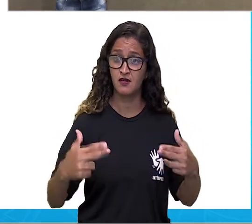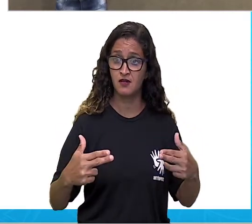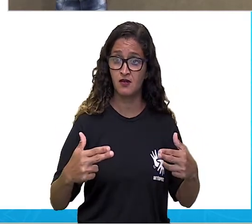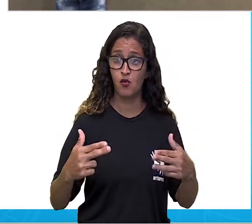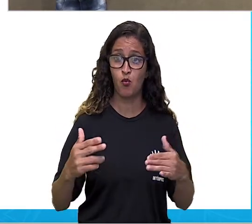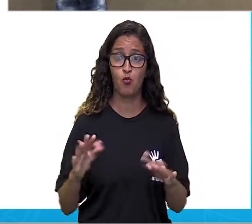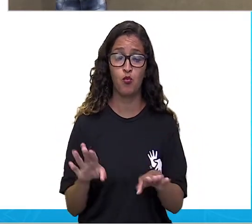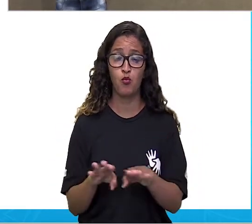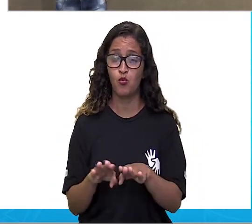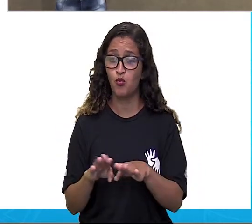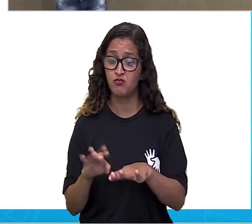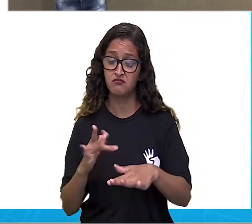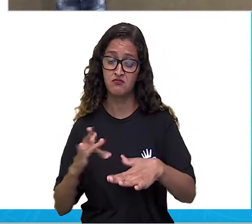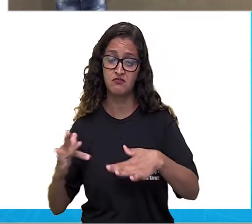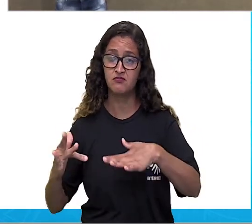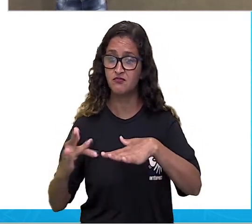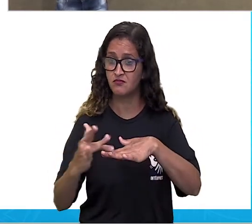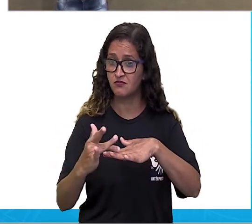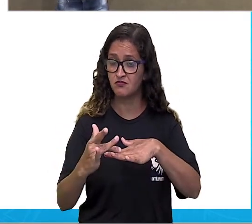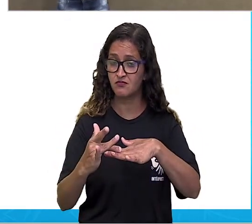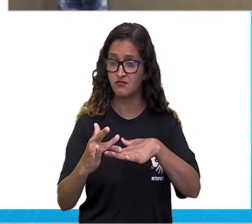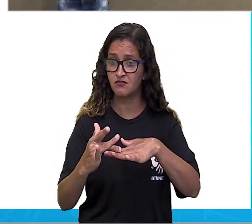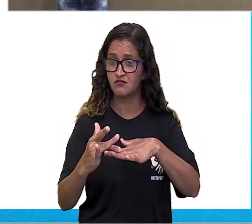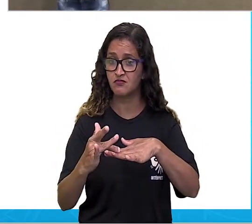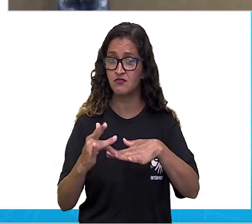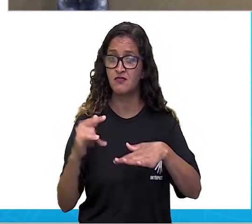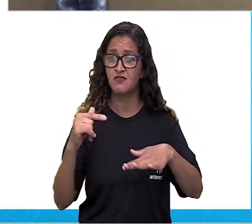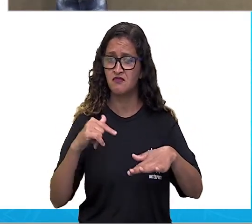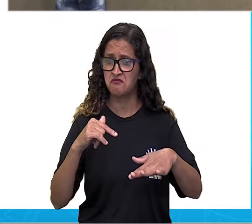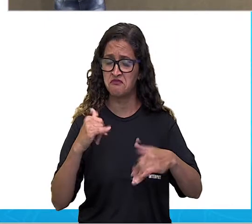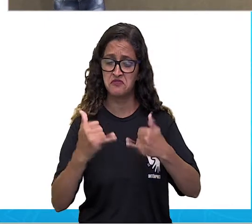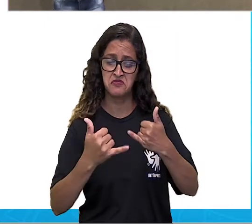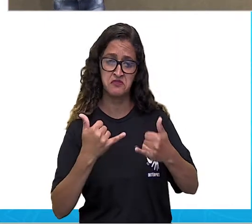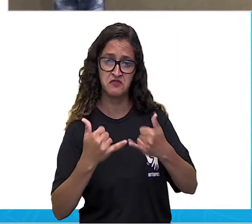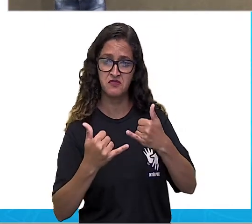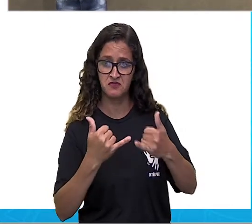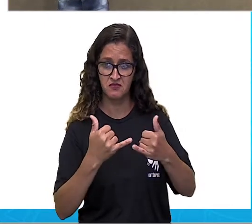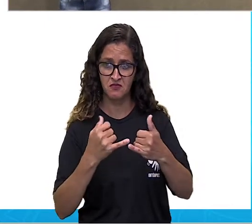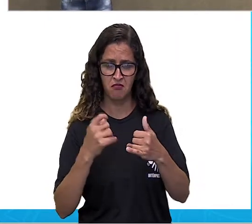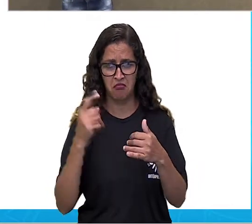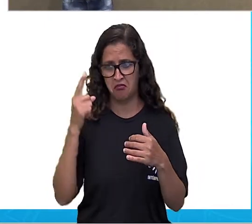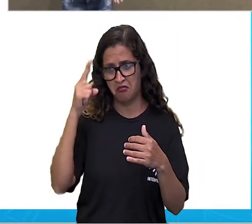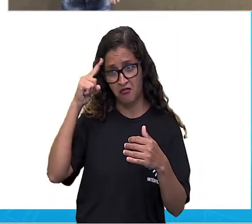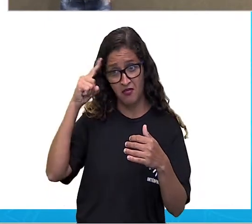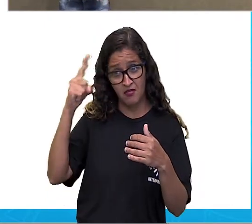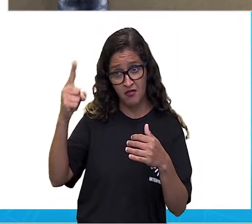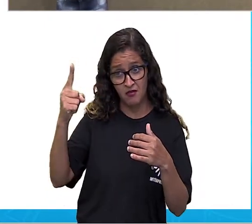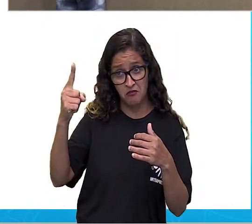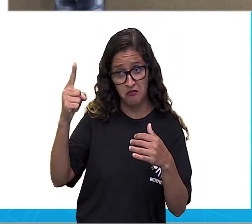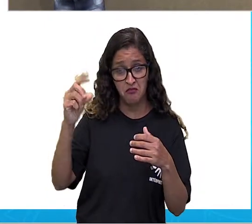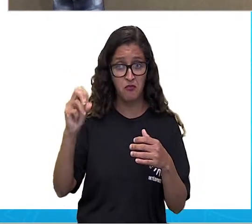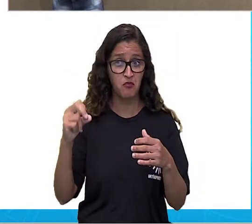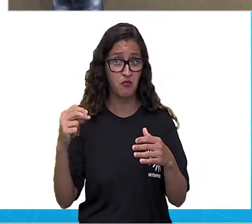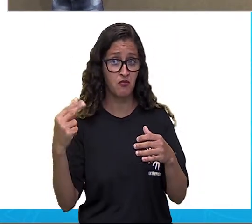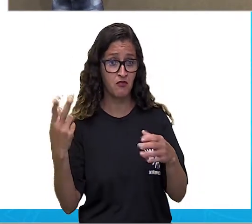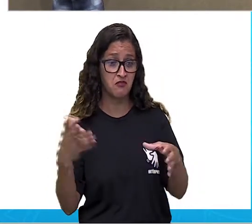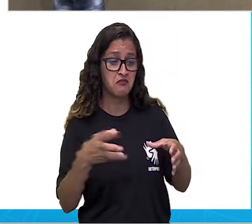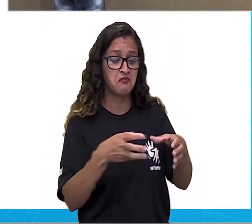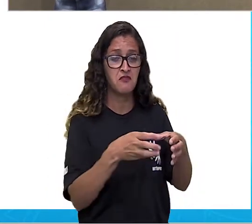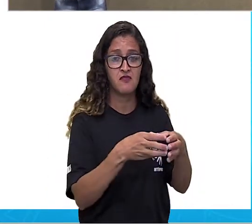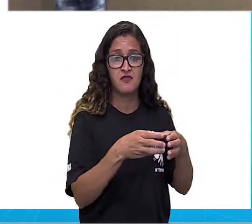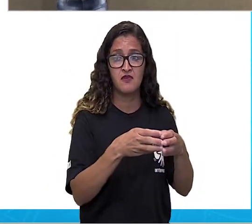rede social, você está lá por semelhança de ideia, ou é um grupo da academia, ou é